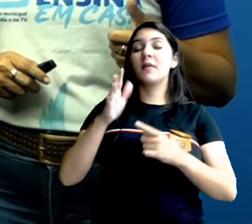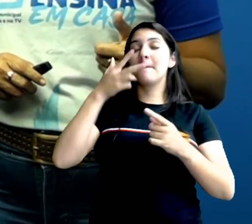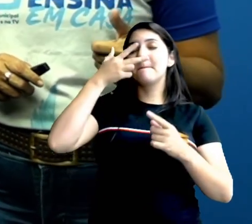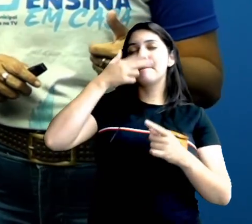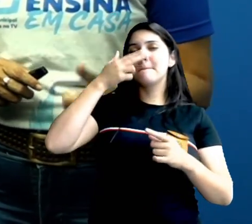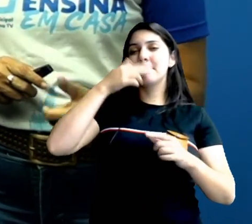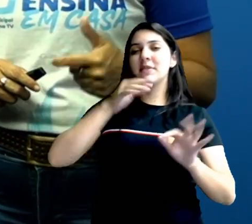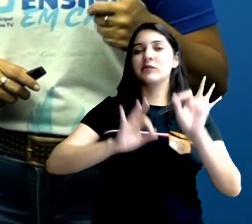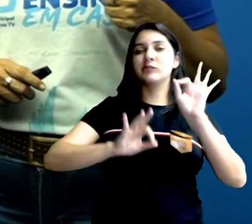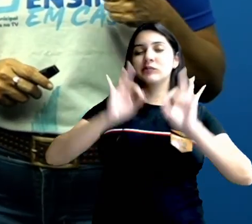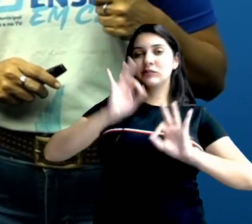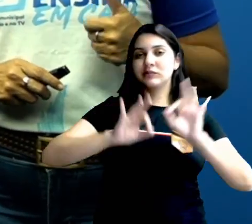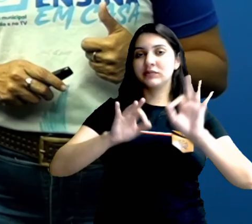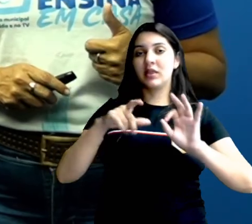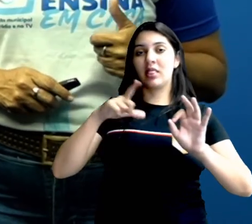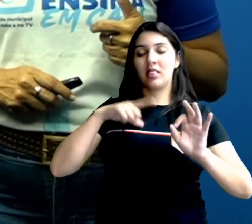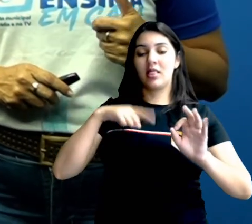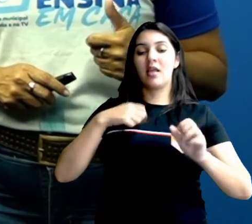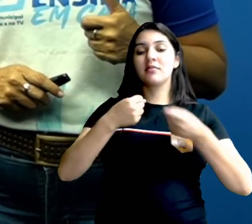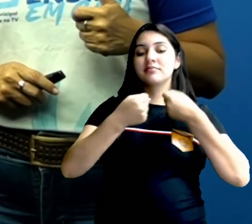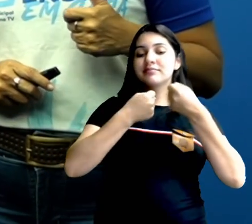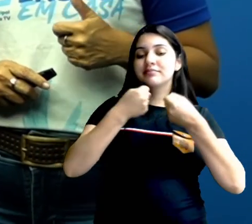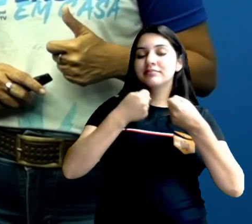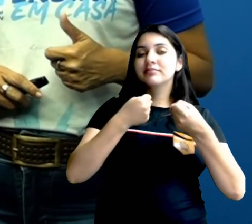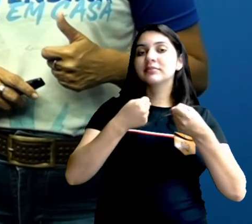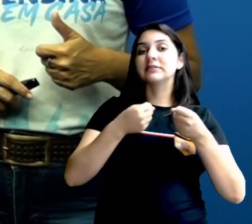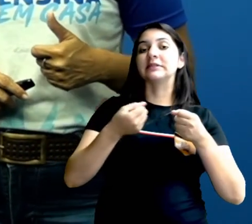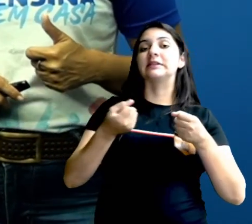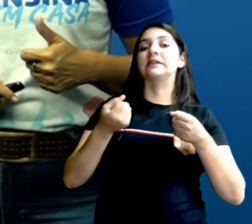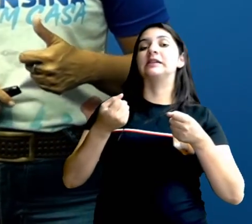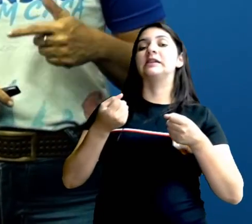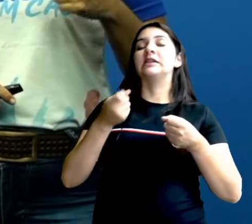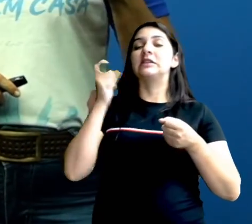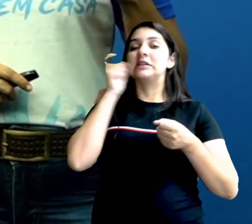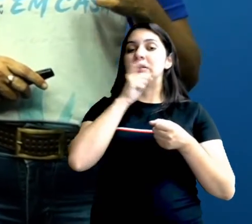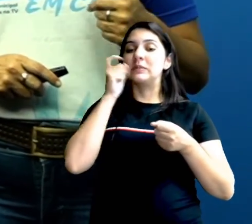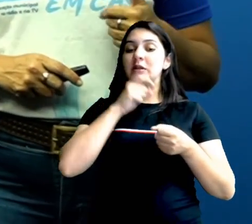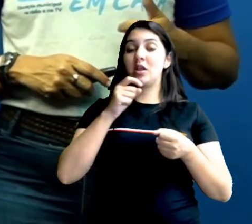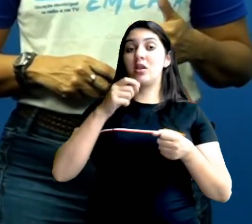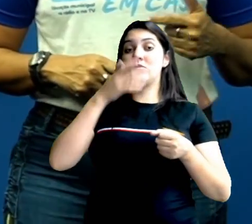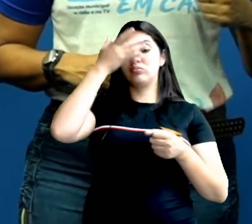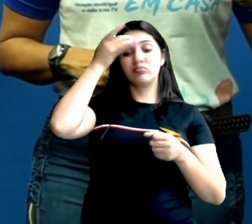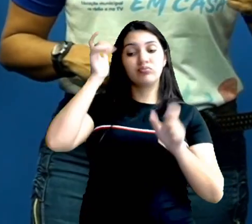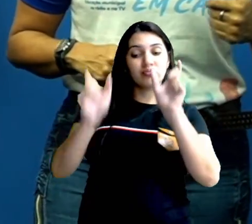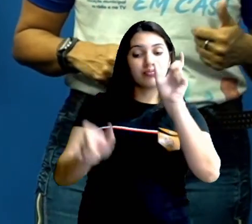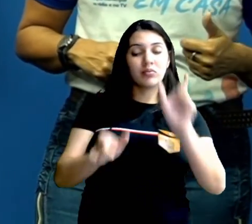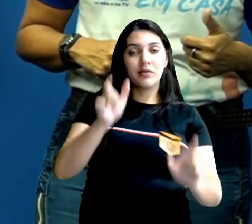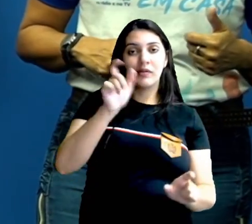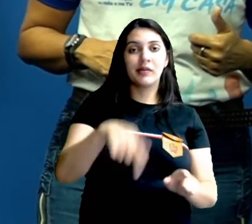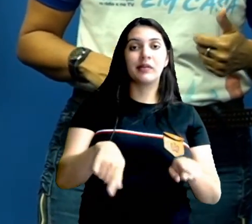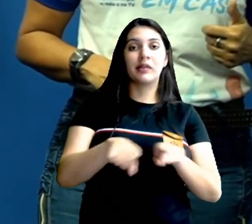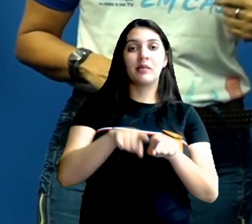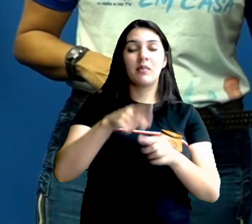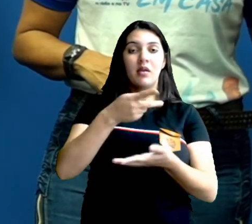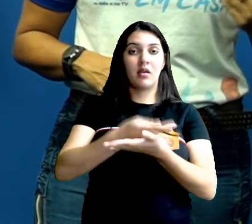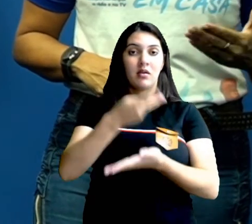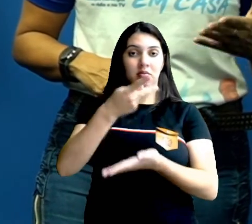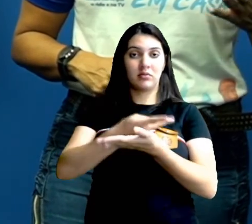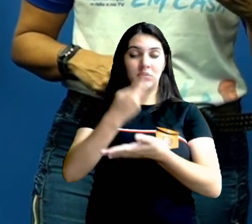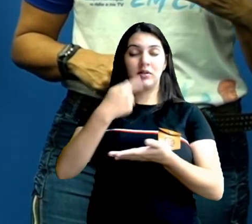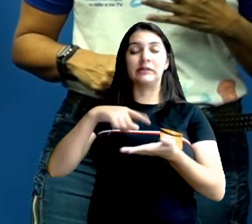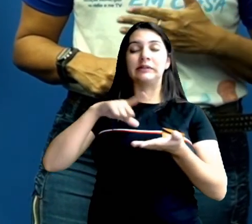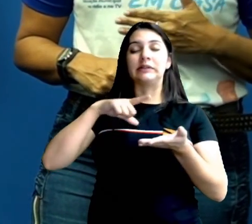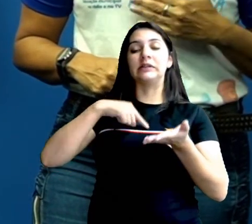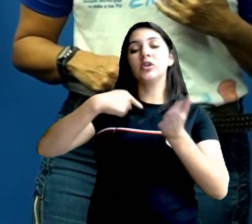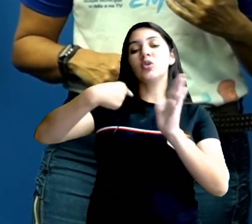São narrativas fictícias com personagens. E os acontecimentos são apresentados em